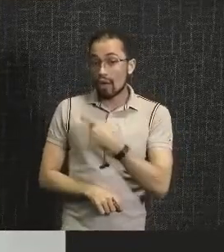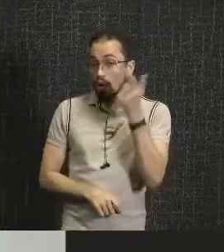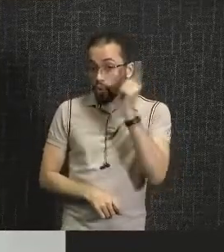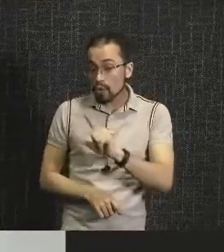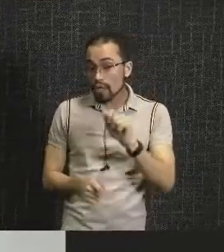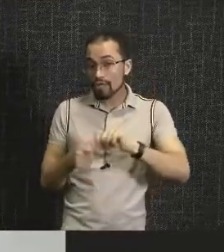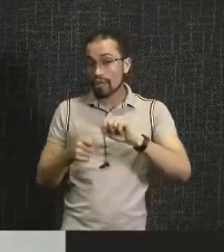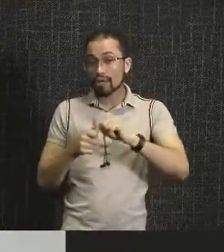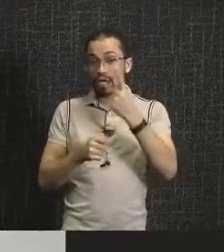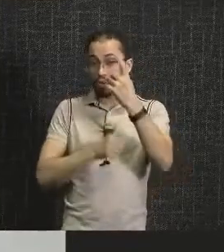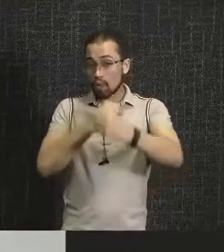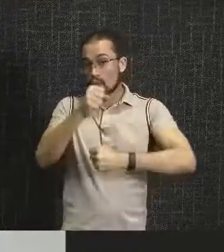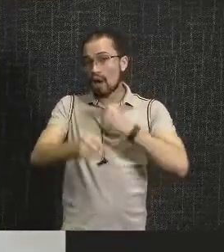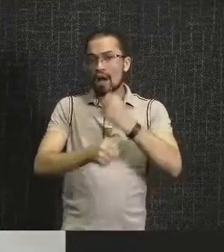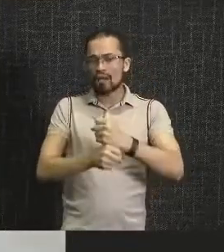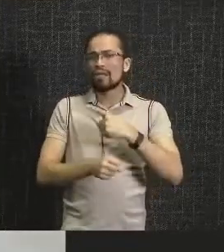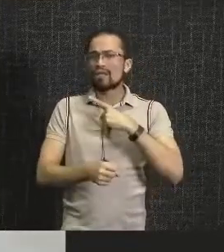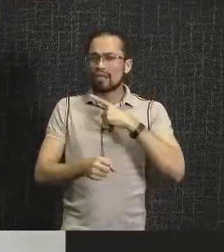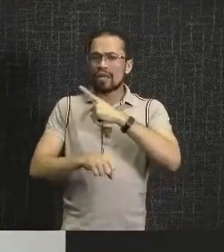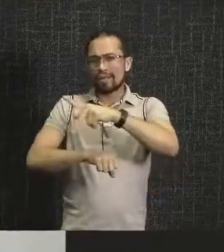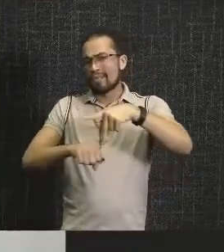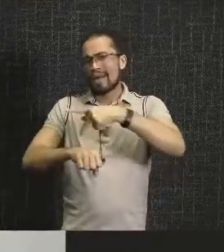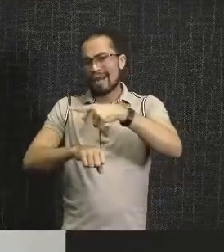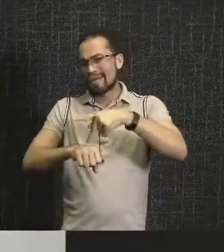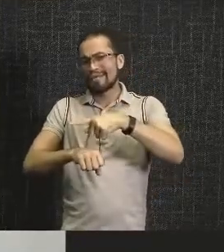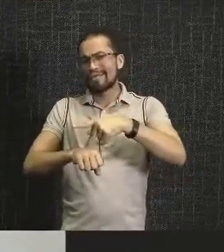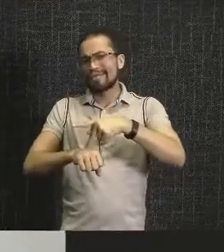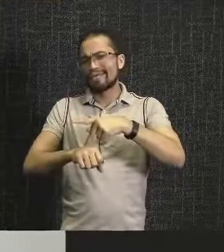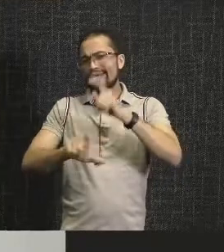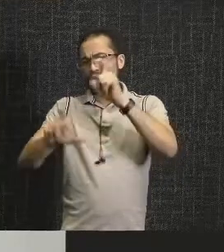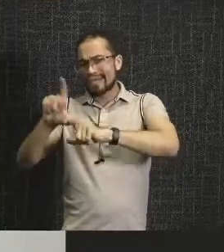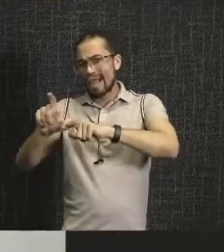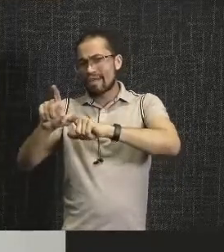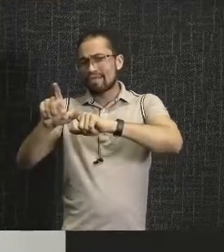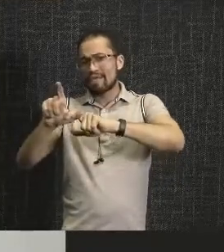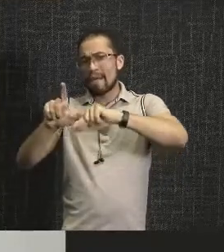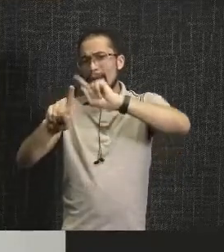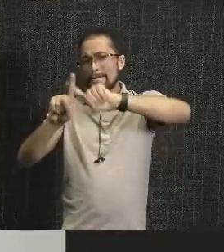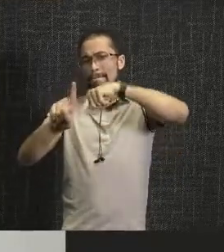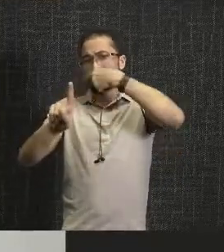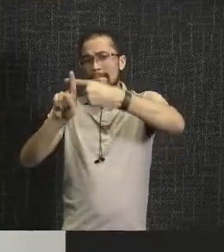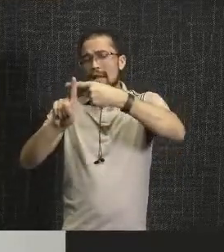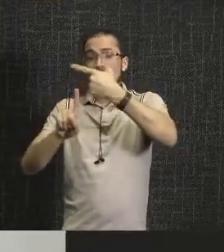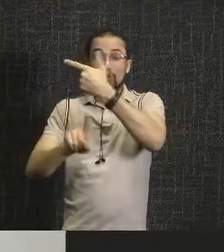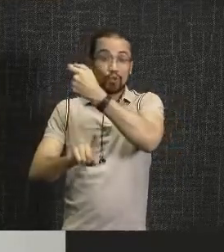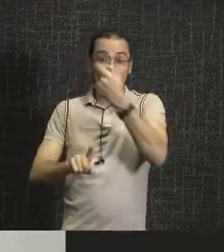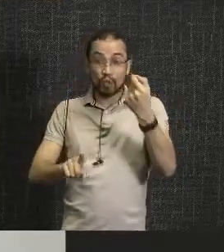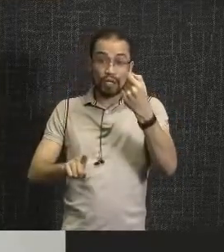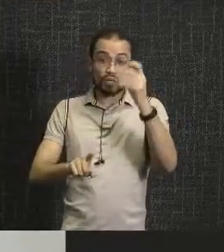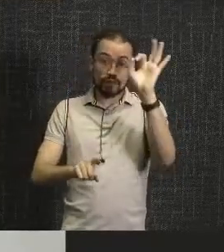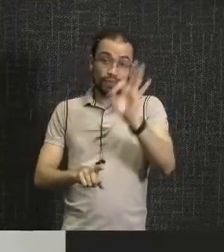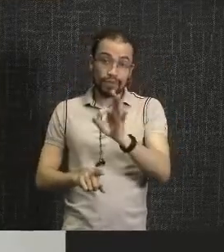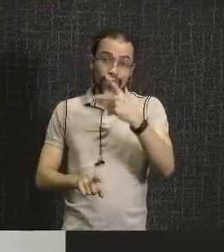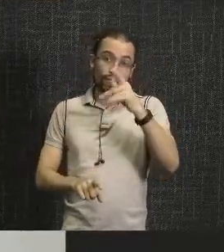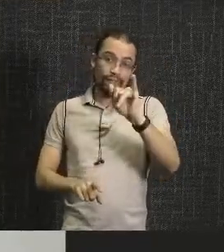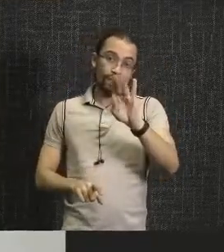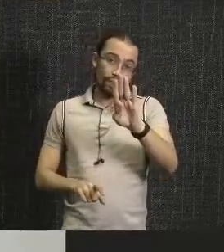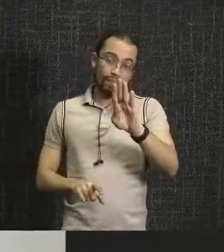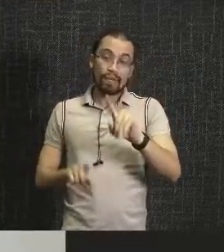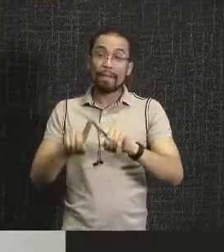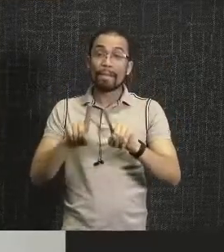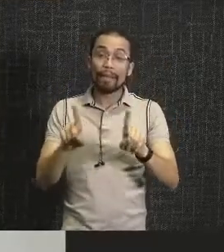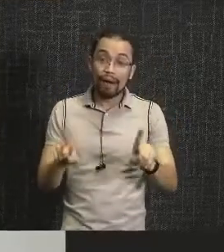tem país que é o dobro, tem país que deve mais de 200% do PIB, que é o caso, por exemplo, do Japão. Só